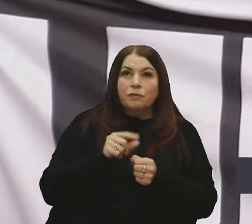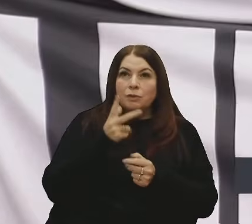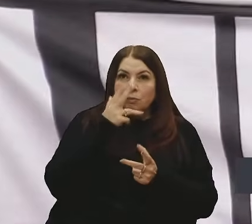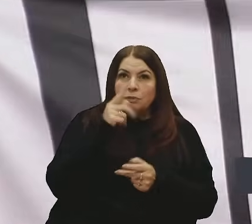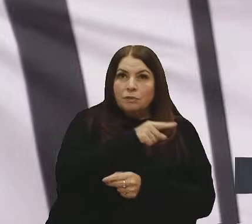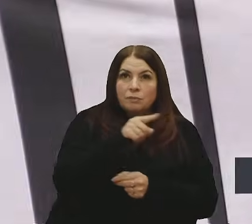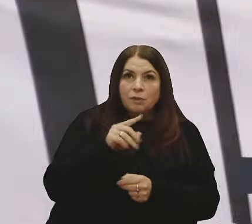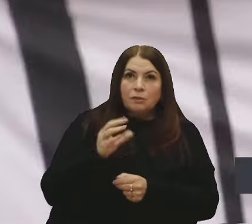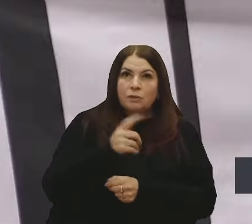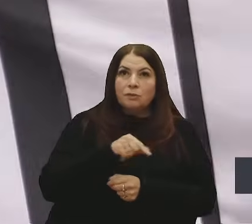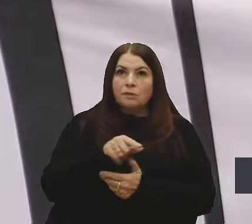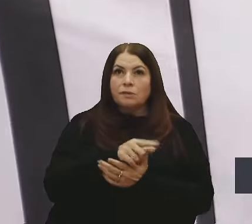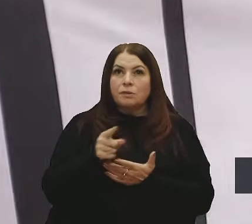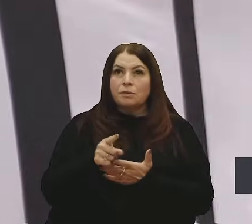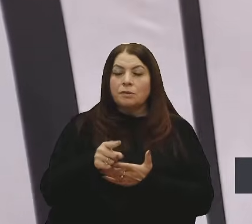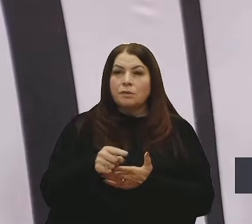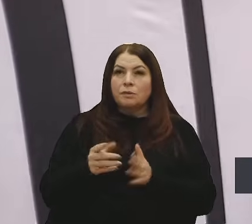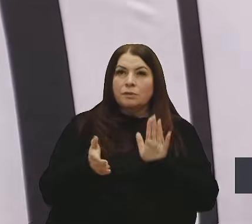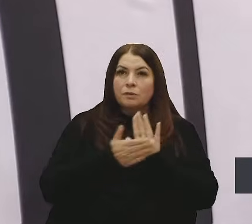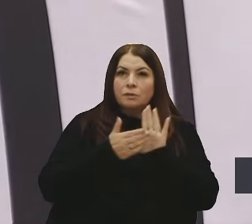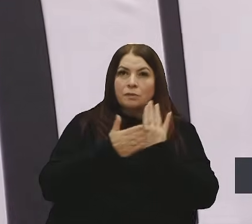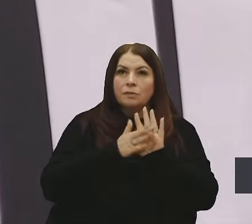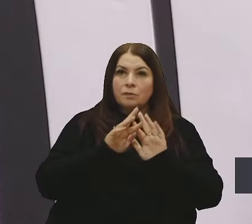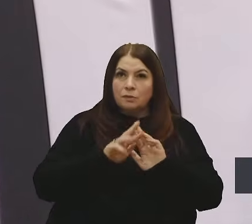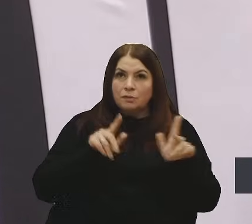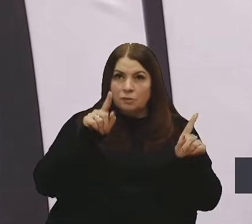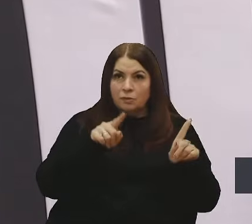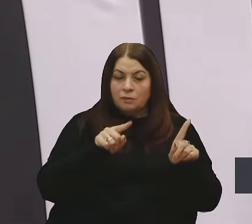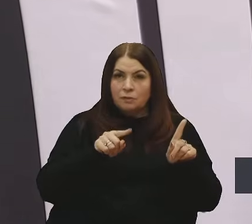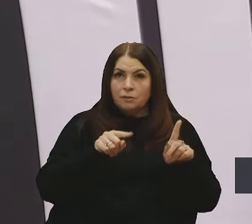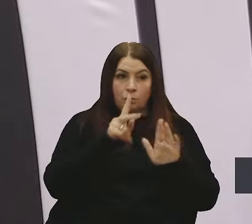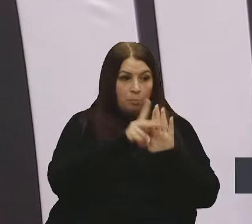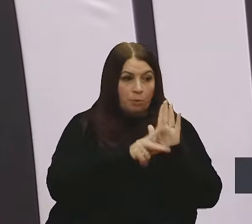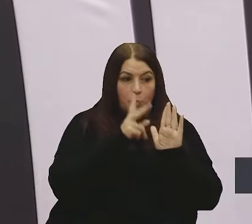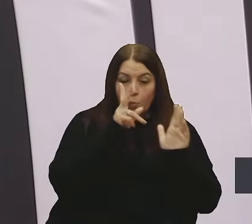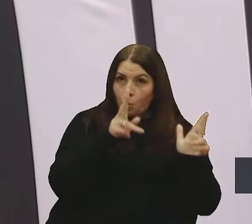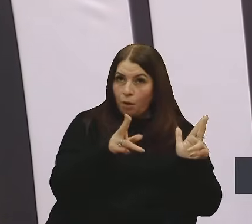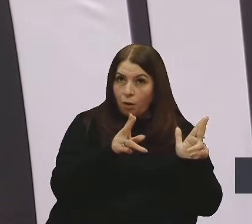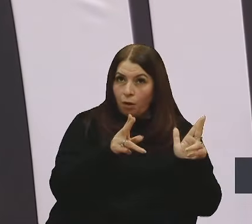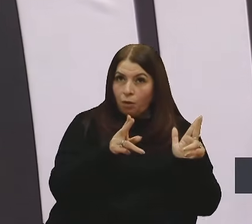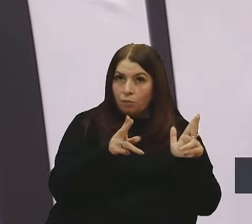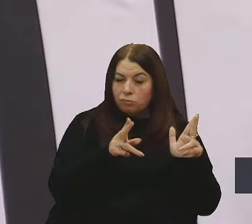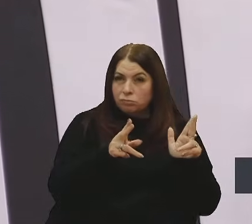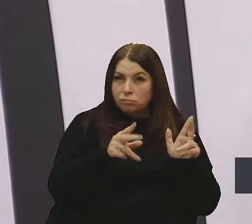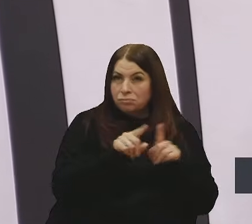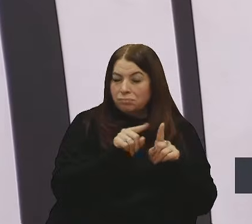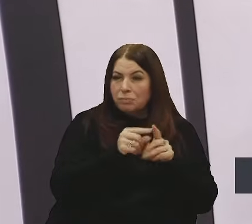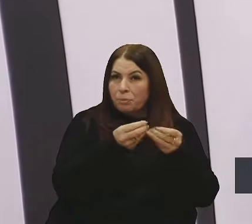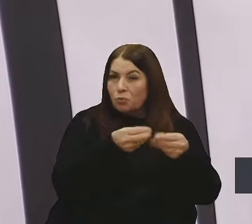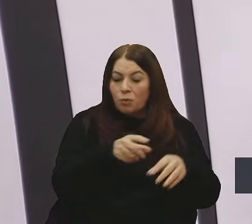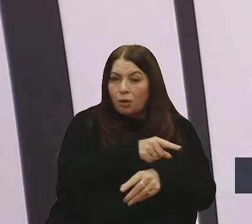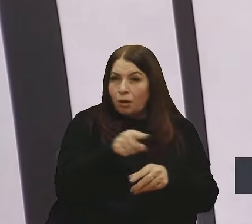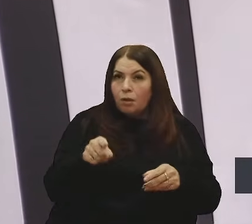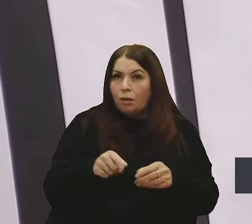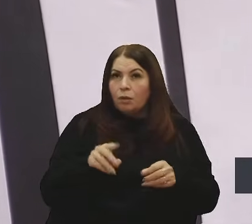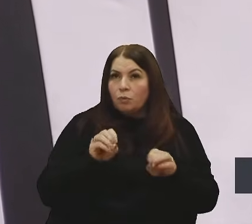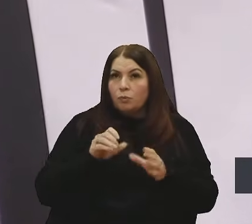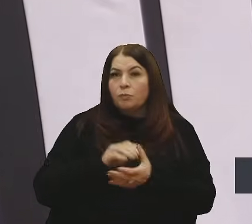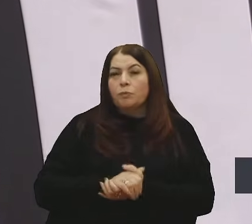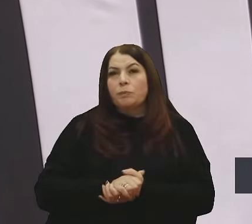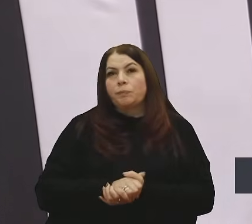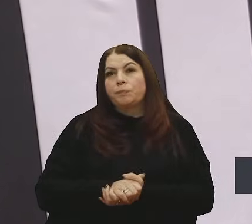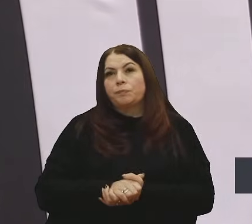coisa acontecendo. São propostas diferentes, mas o plano é o mesmo. Sucatear a nossa